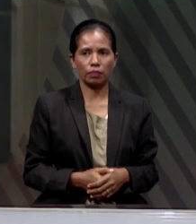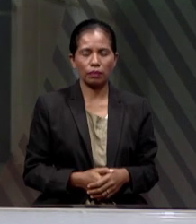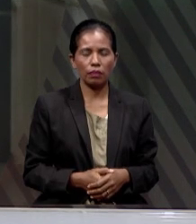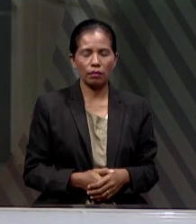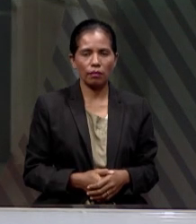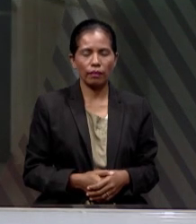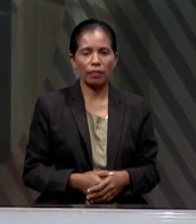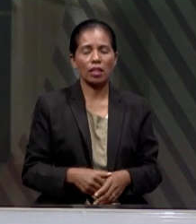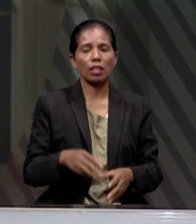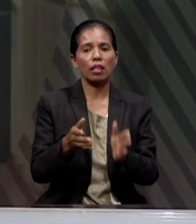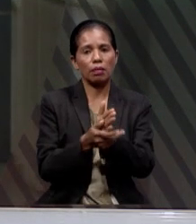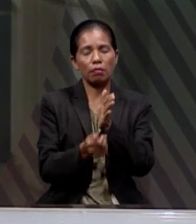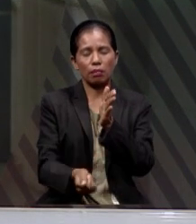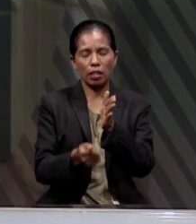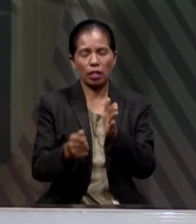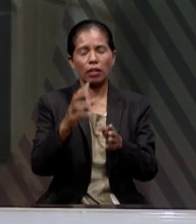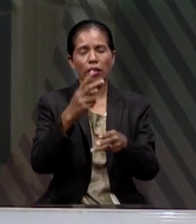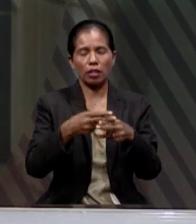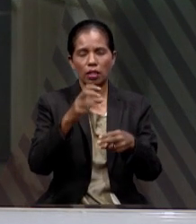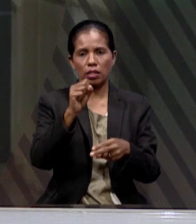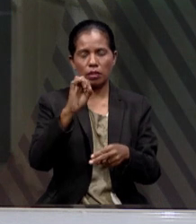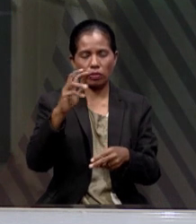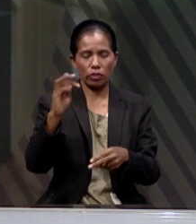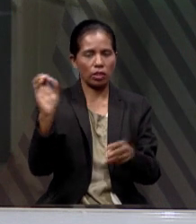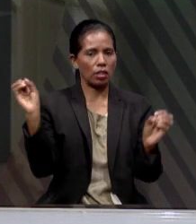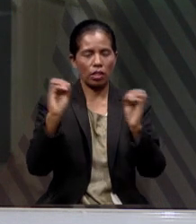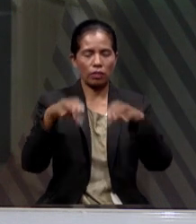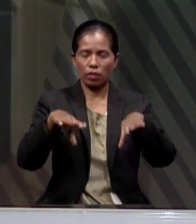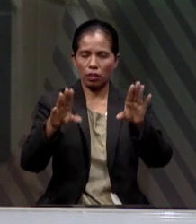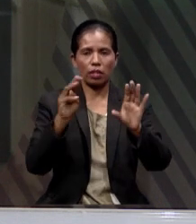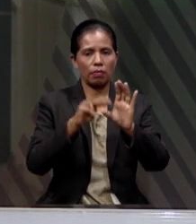Mina Humarca Sinfoni la fa ona ye Mercado Nacional.